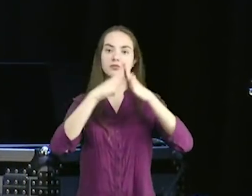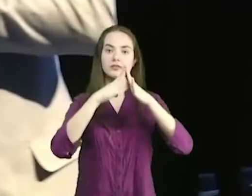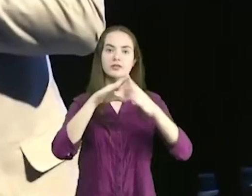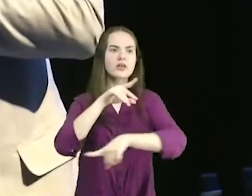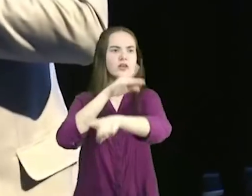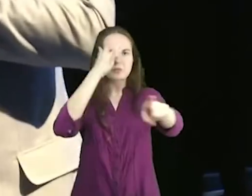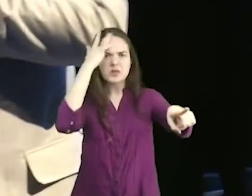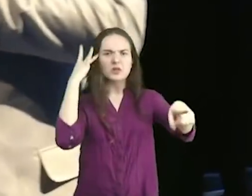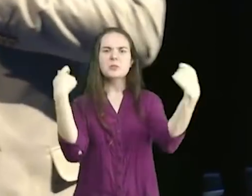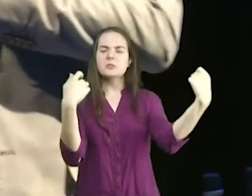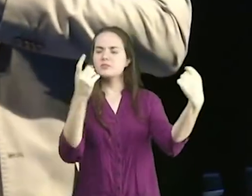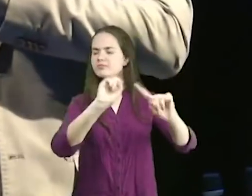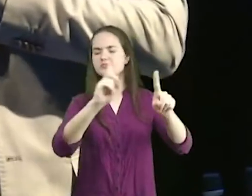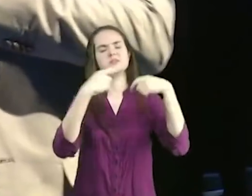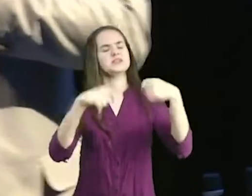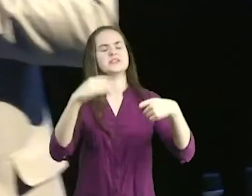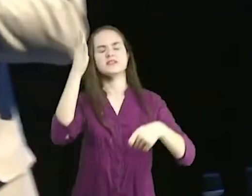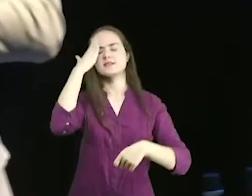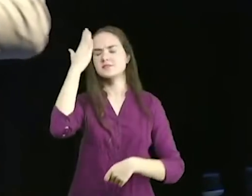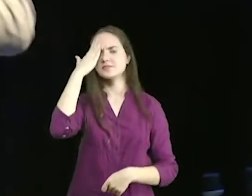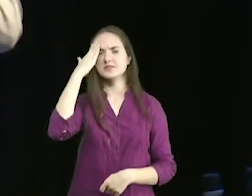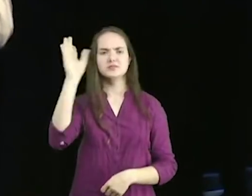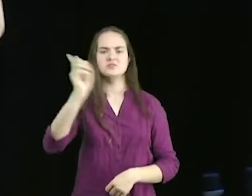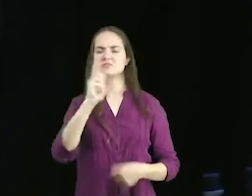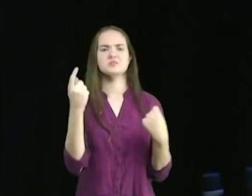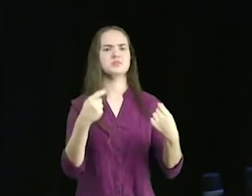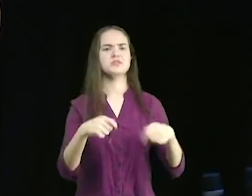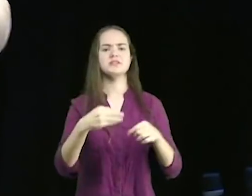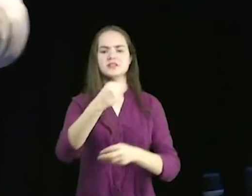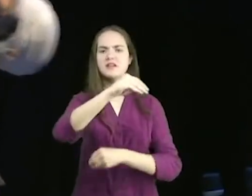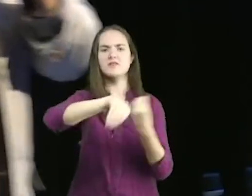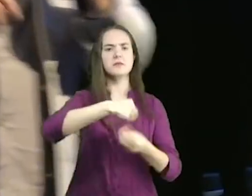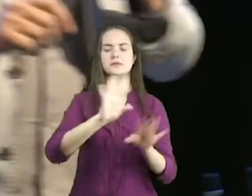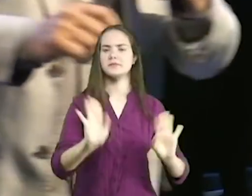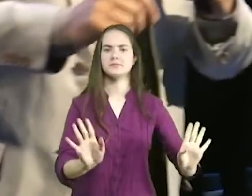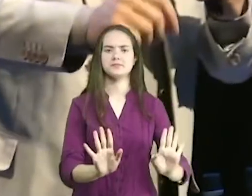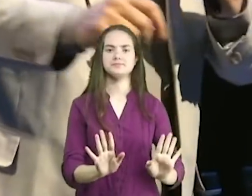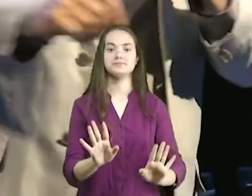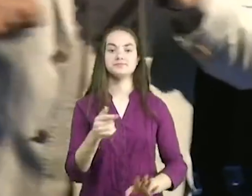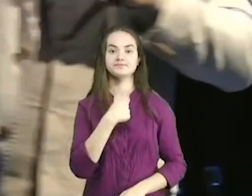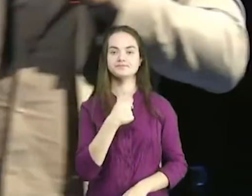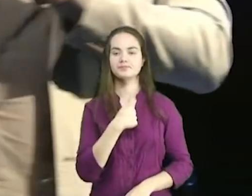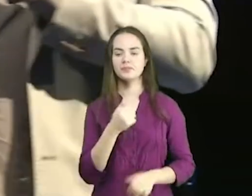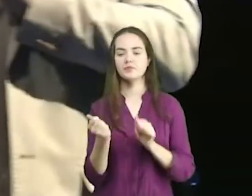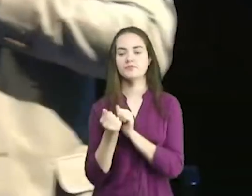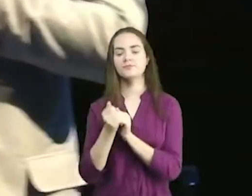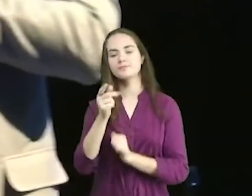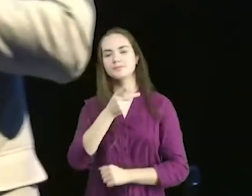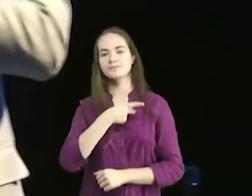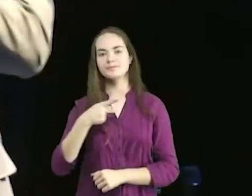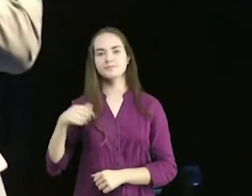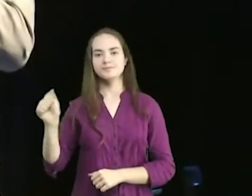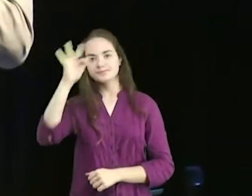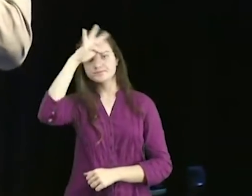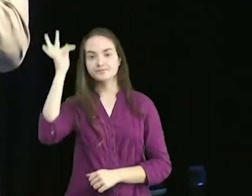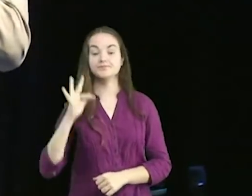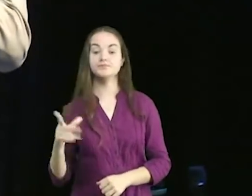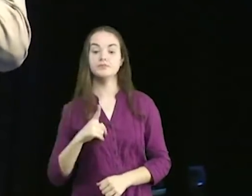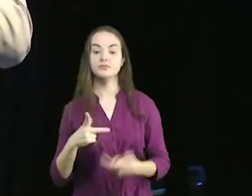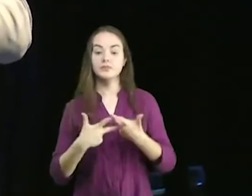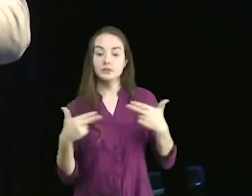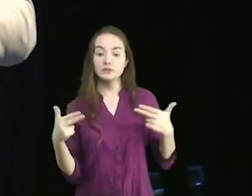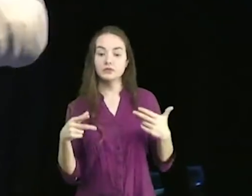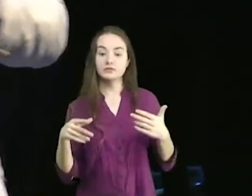saber. Ninguém precisa se envolver naquilo. Eu e Fabíola, nós temos algo, eu ensinei aqui no curso de intercessão em chamas.